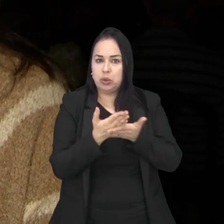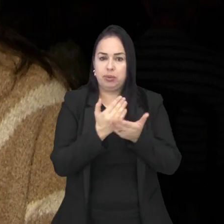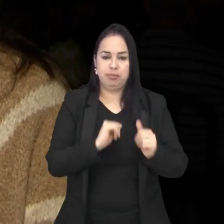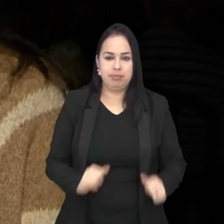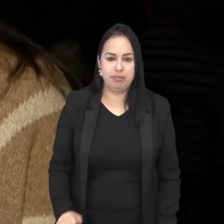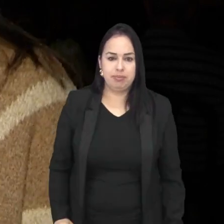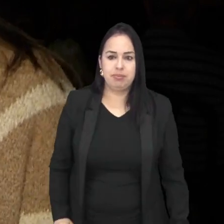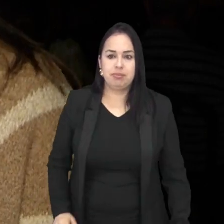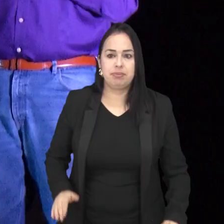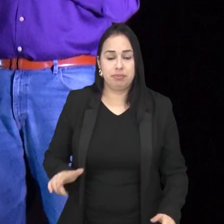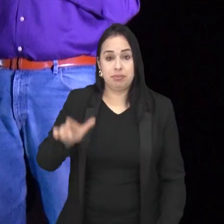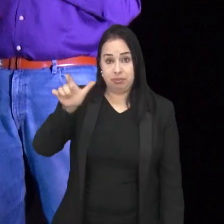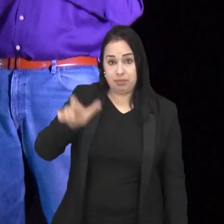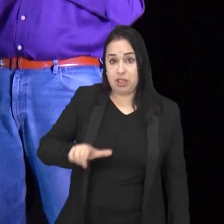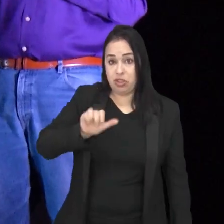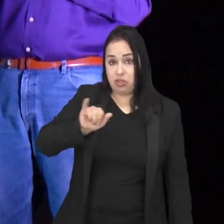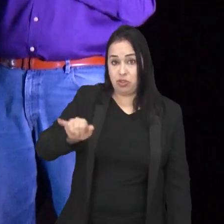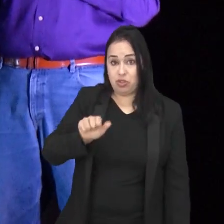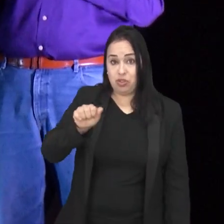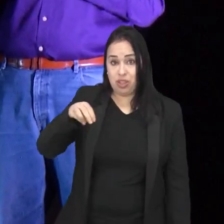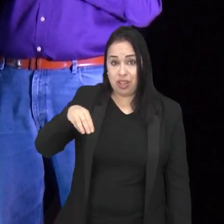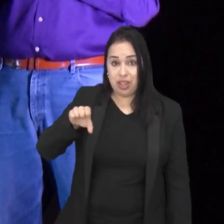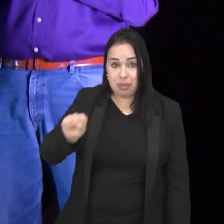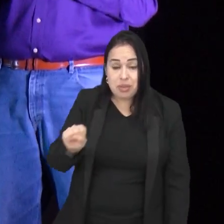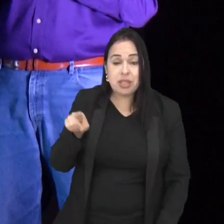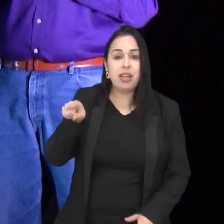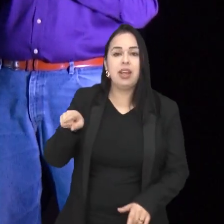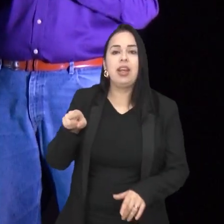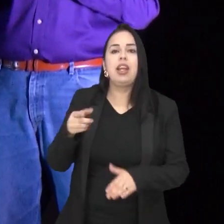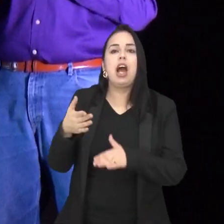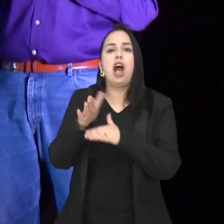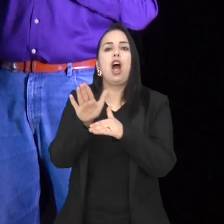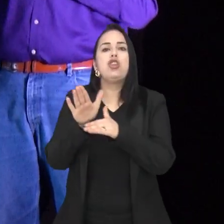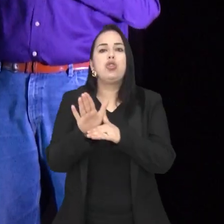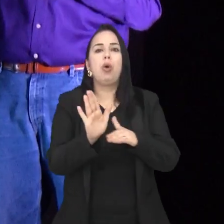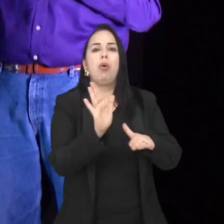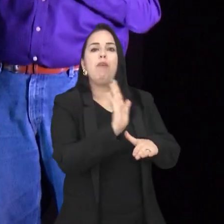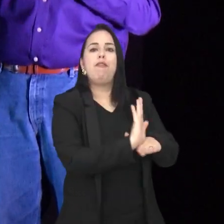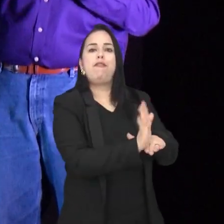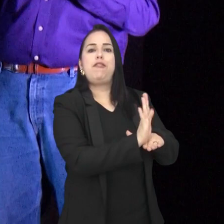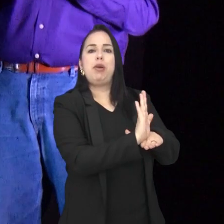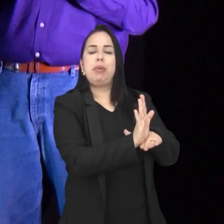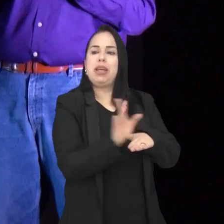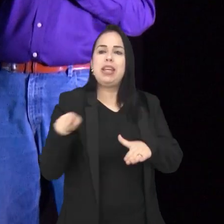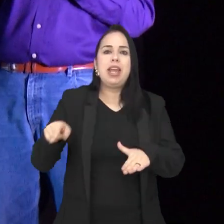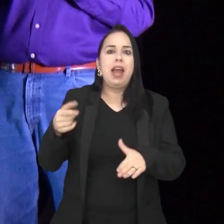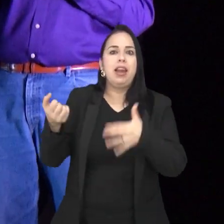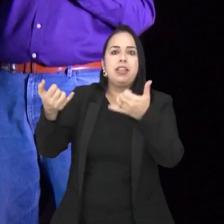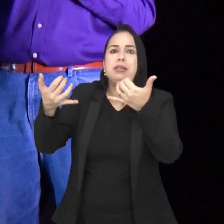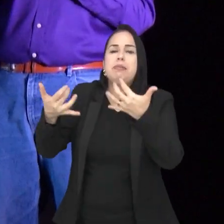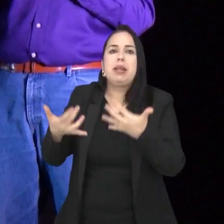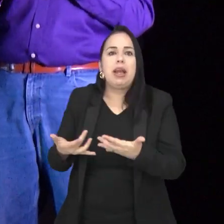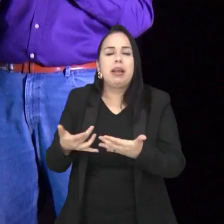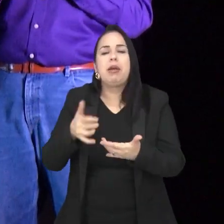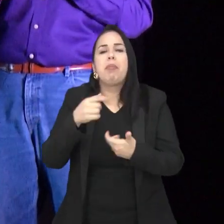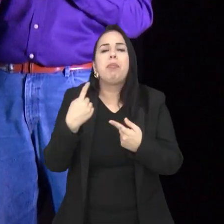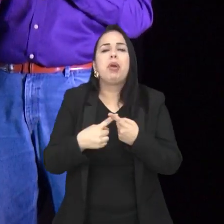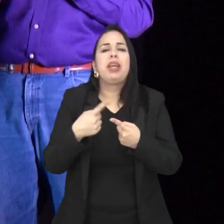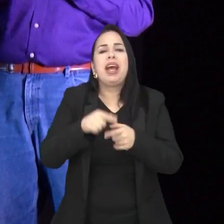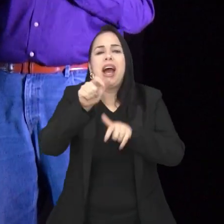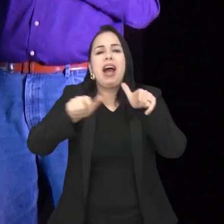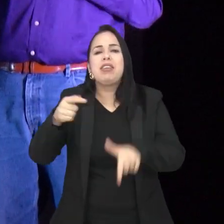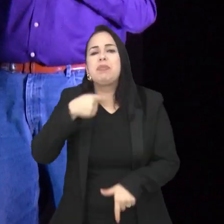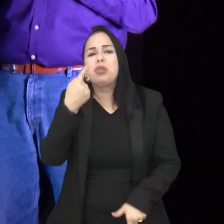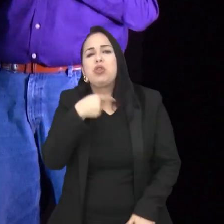viabilizar as missões futuras. Jim foi consultor da equipe de roteiristas e conta o que mais desperta